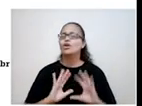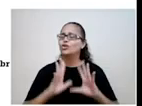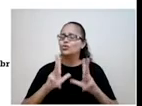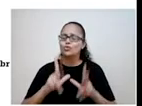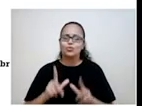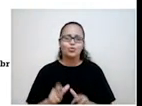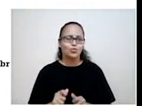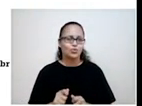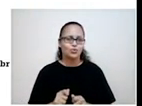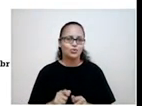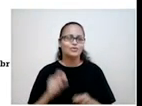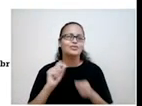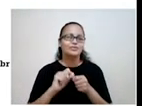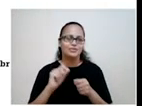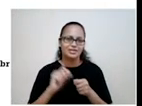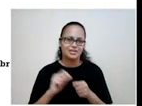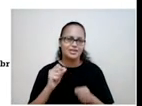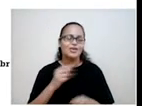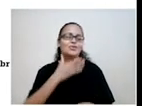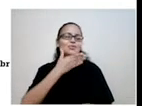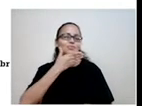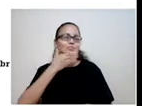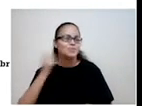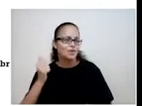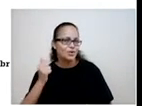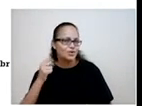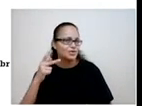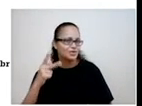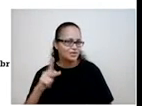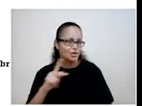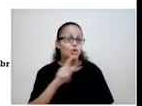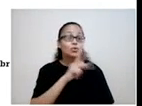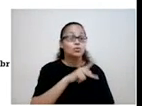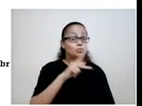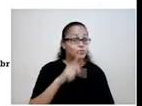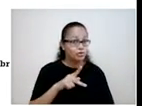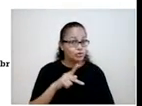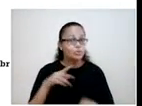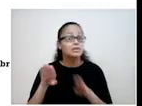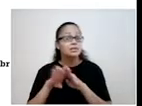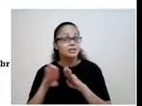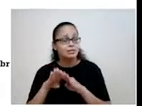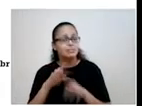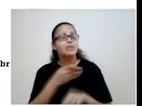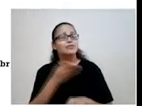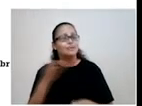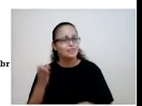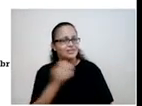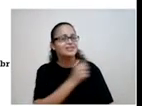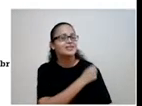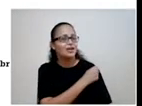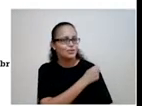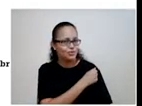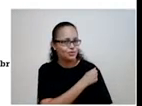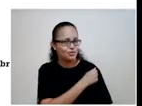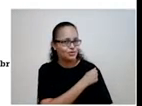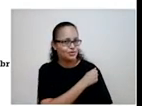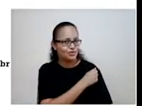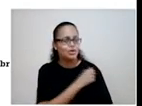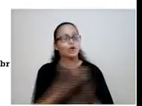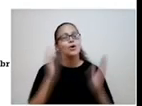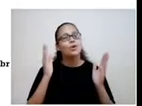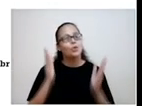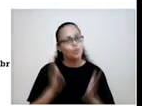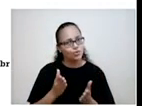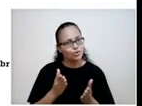todos fizeram o seu melhor, tanto os professores quanto vocês, alunos. Então,